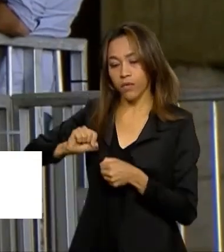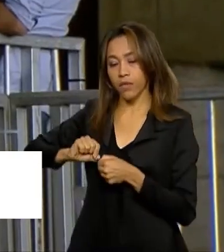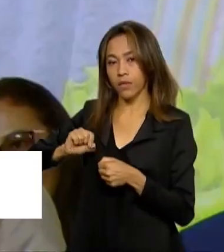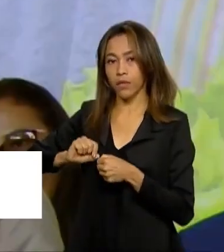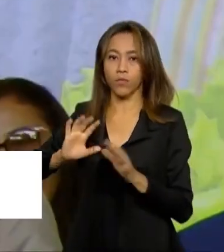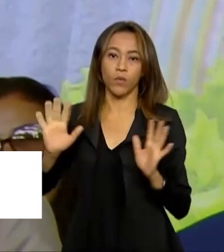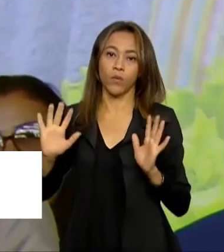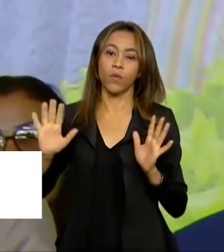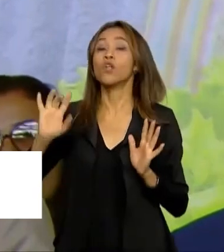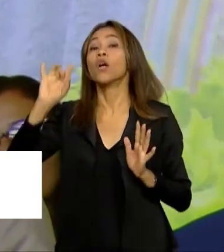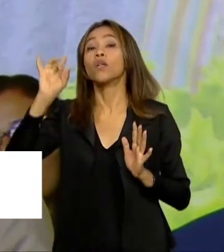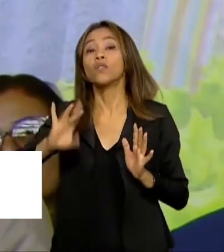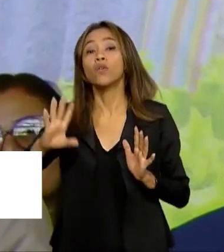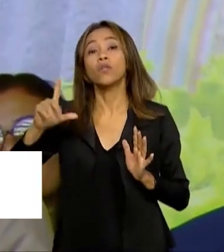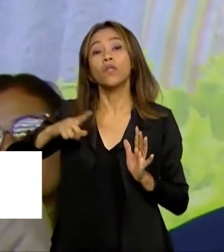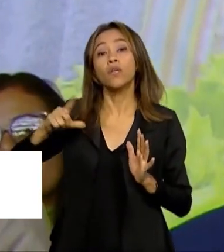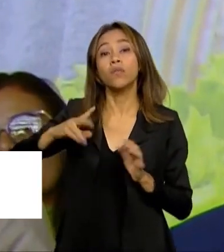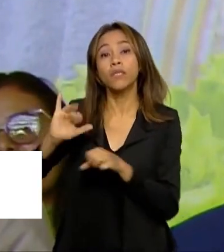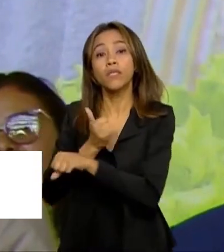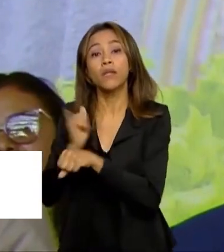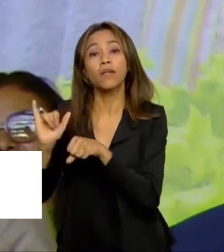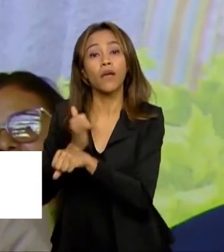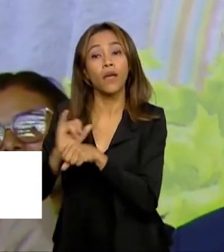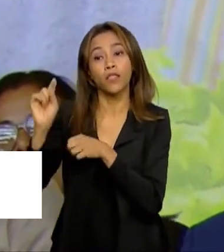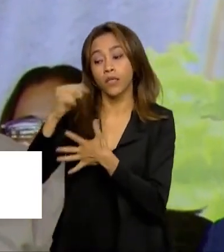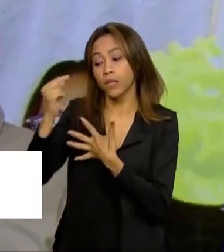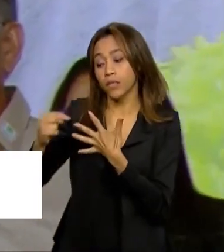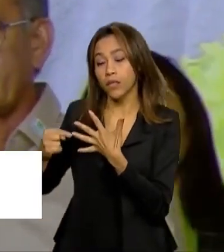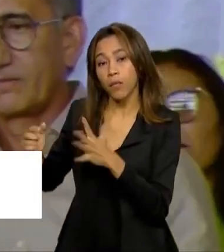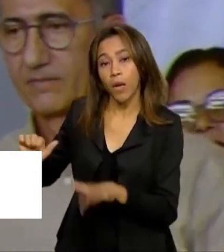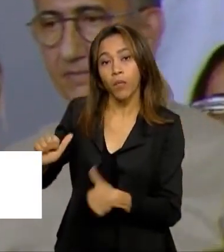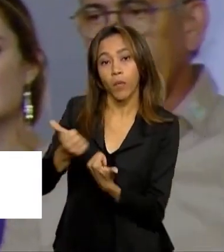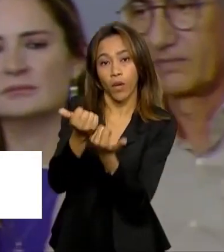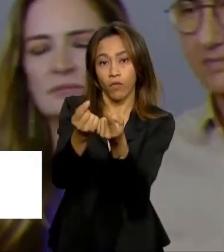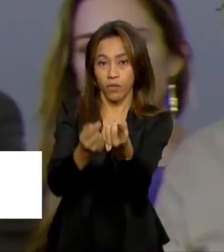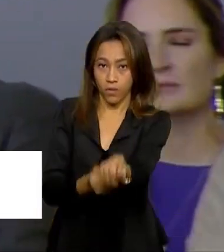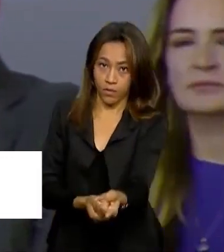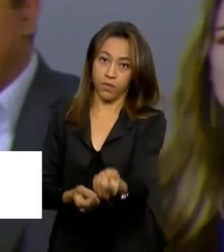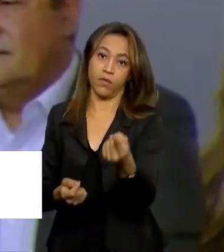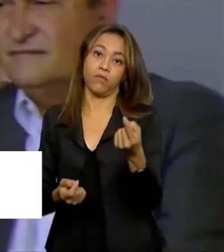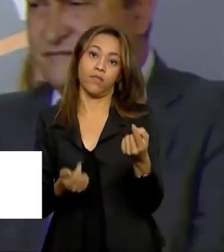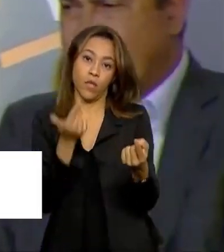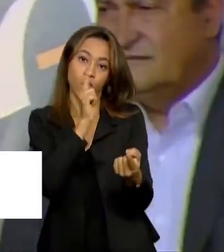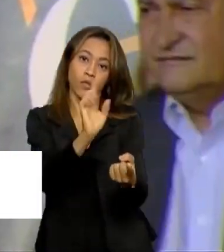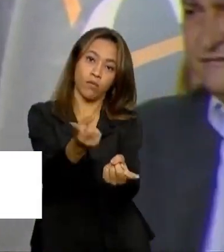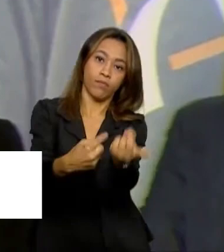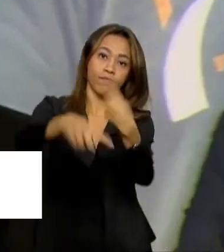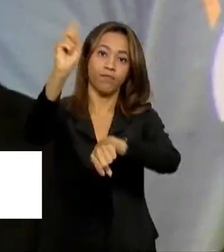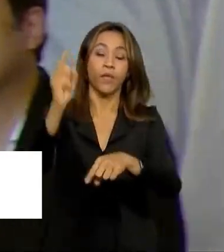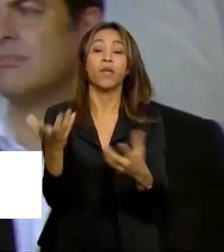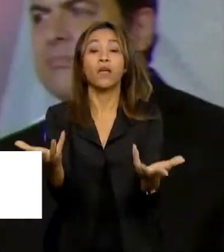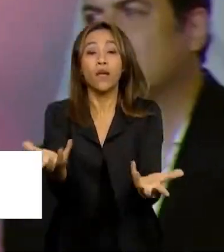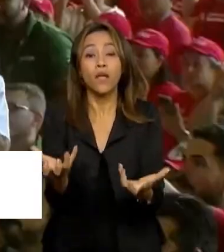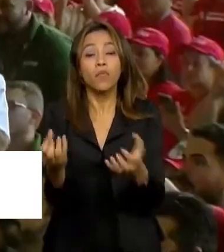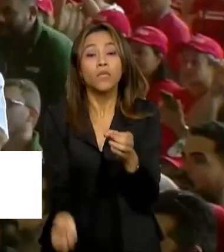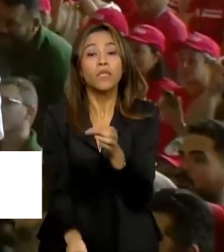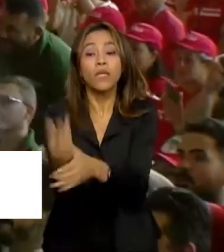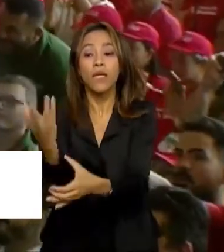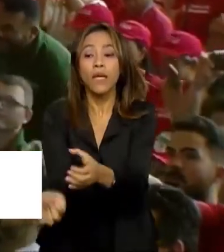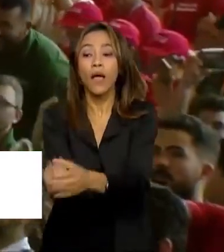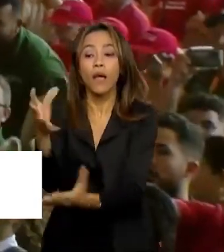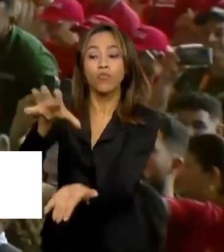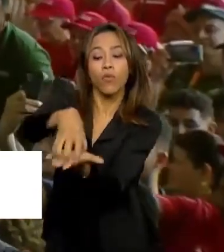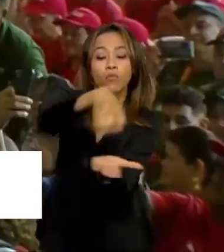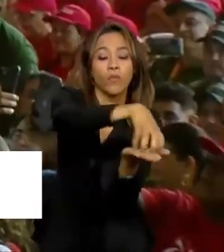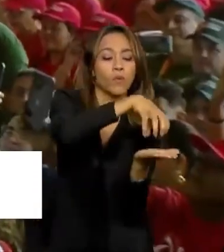apenas um instrumento de vocês para que as coisas dê certo. E nós queremos criar mais cooperativa nesse país,